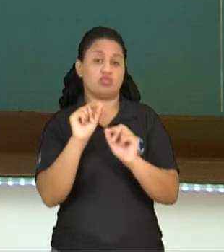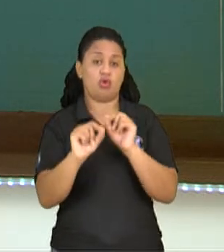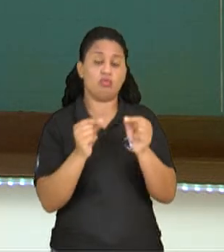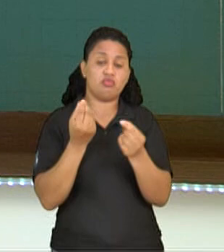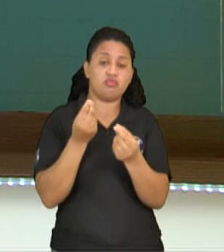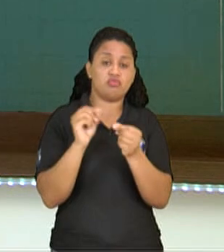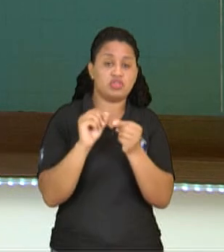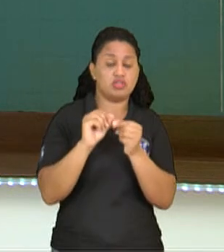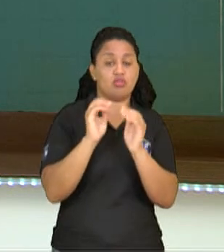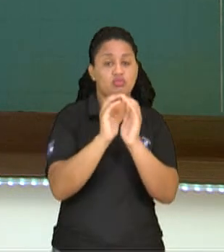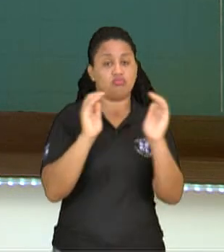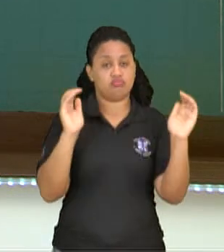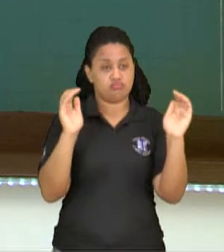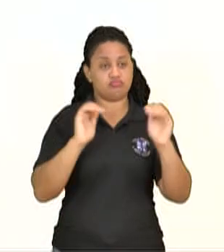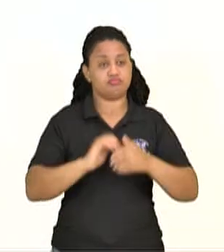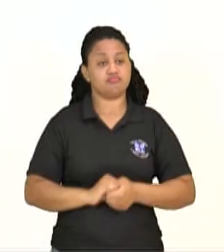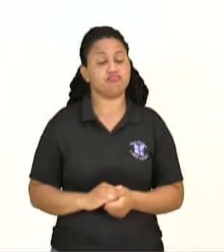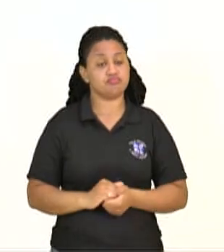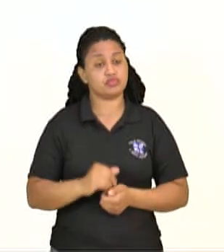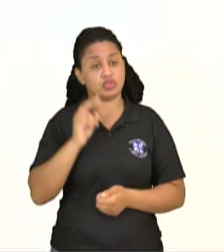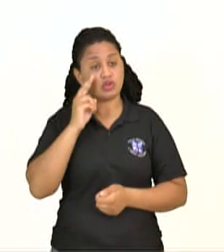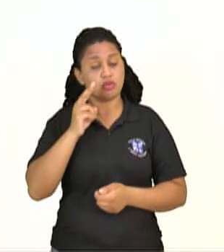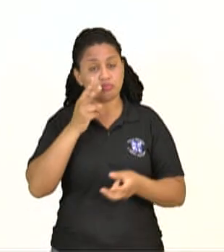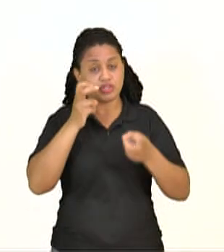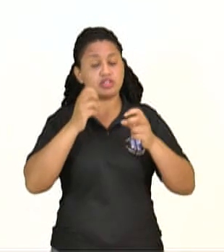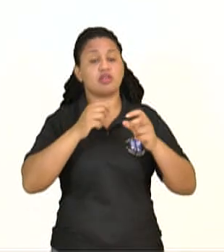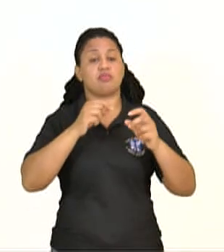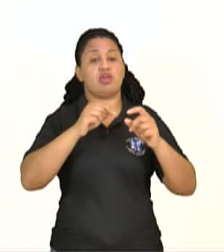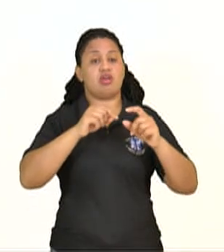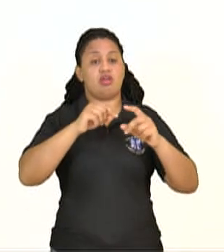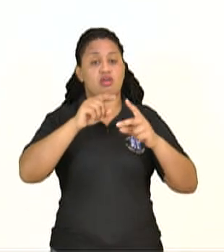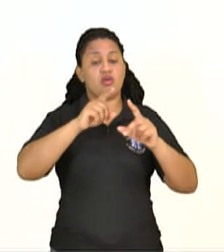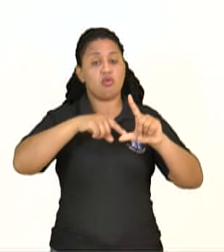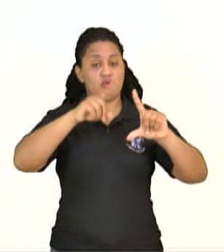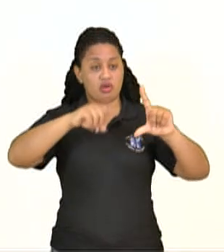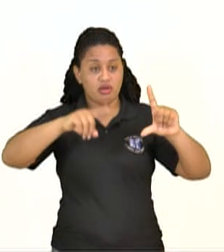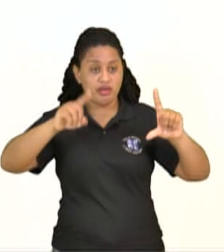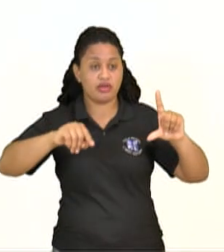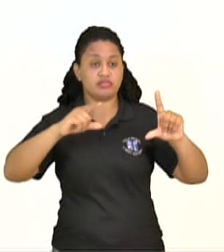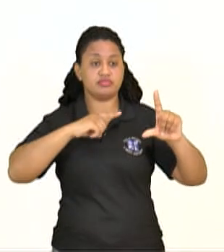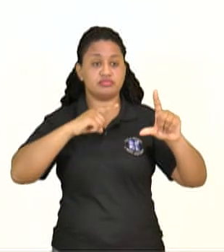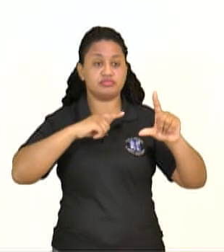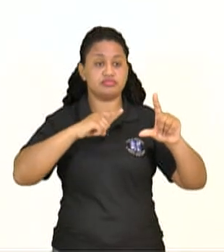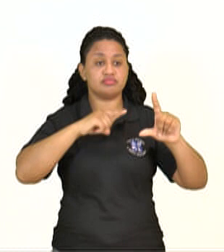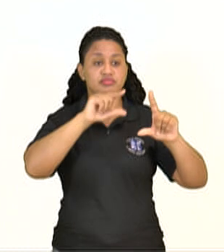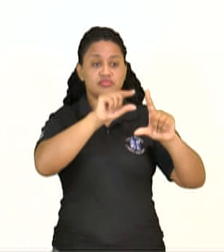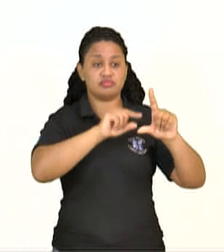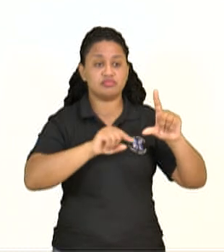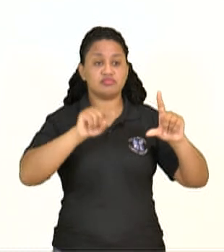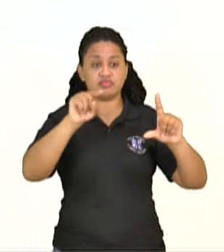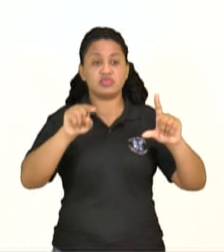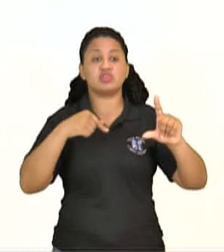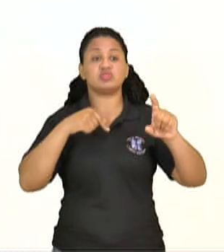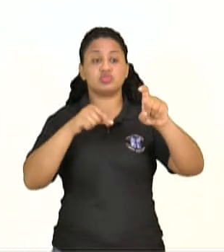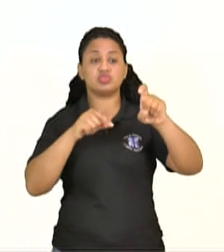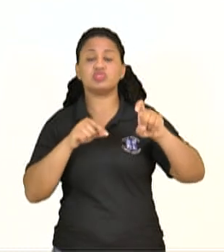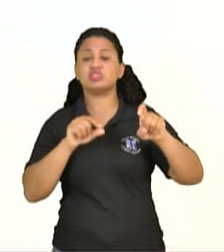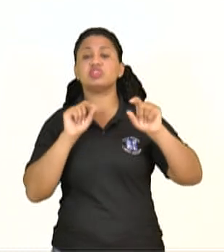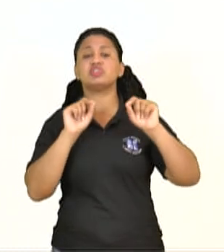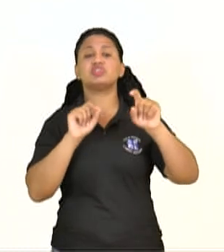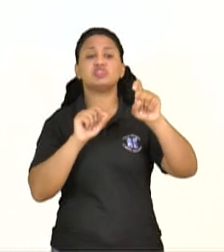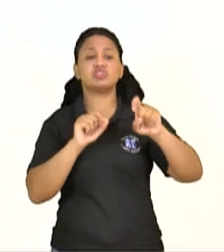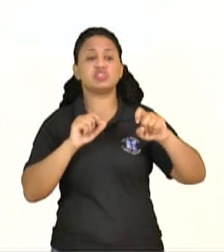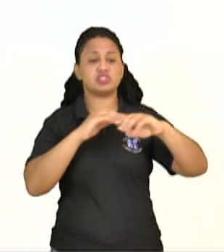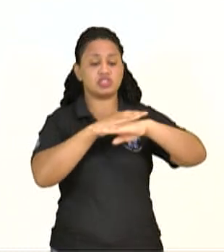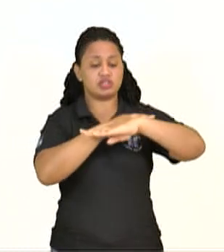bom? Tá? Olhando no gráfico, aqui nesse gráfico, a gente tem três pontinhos que estão ali no x. Quem que é o x?